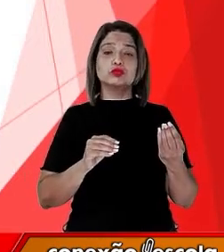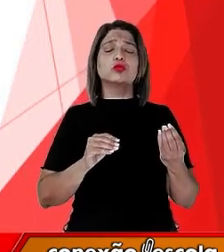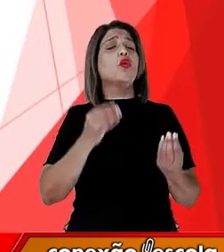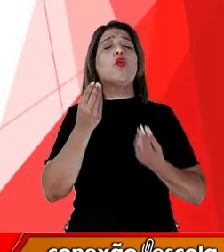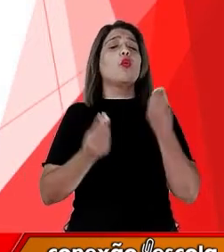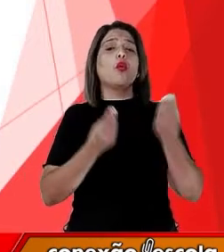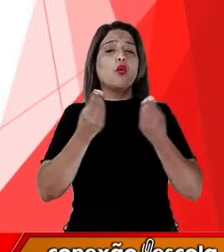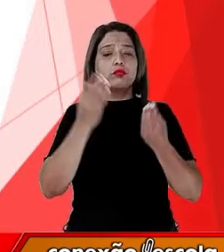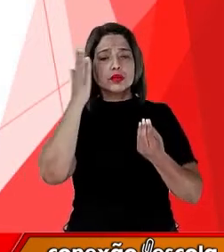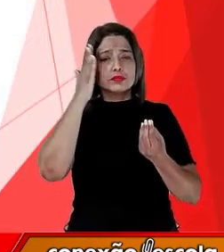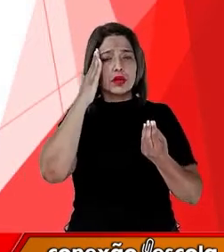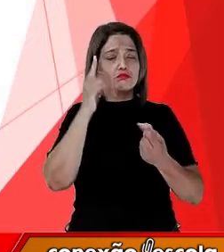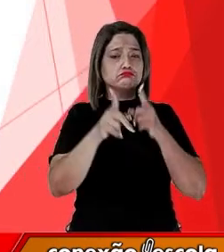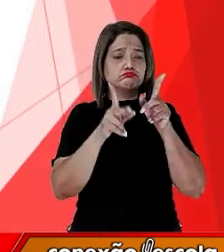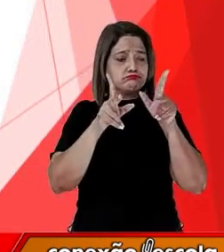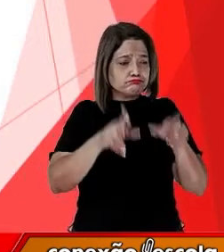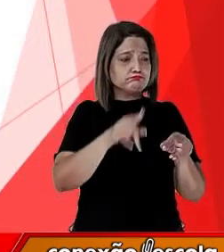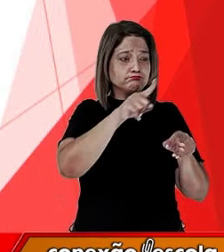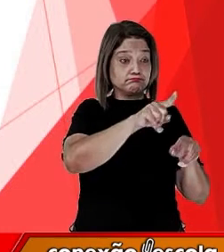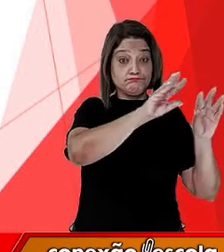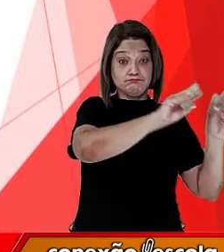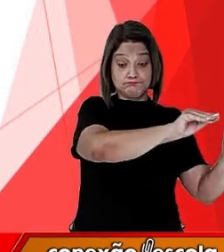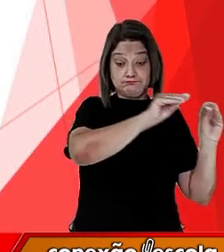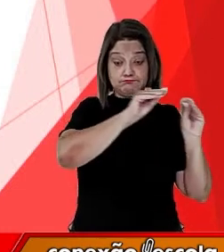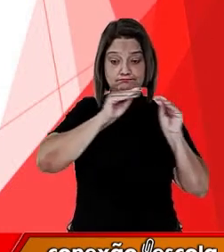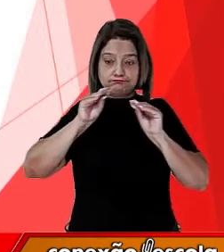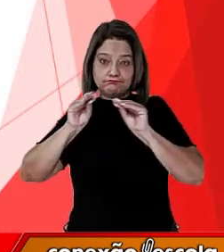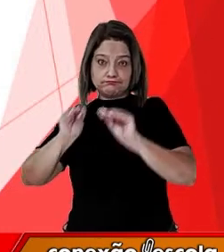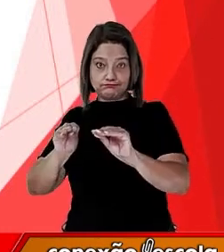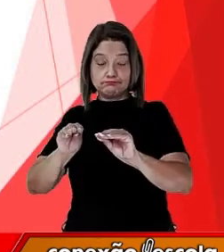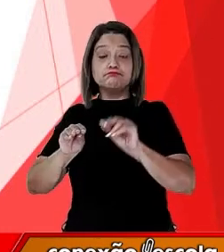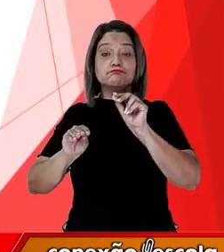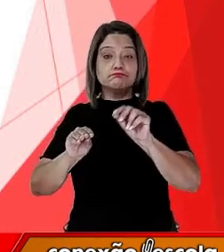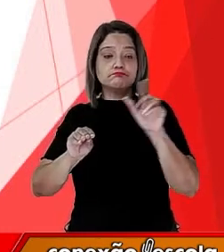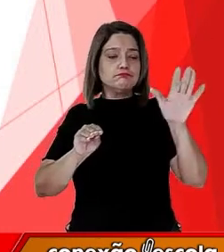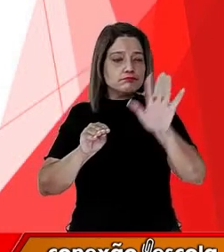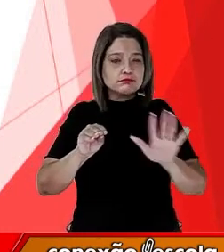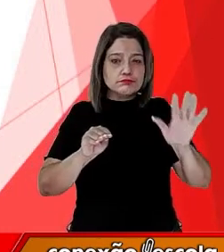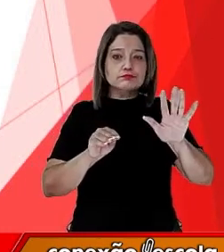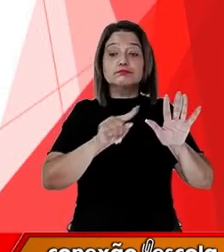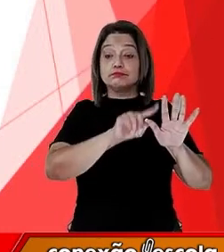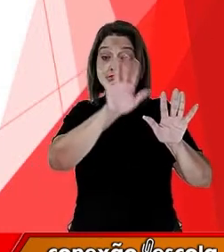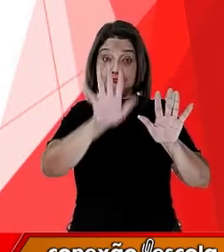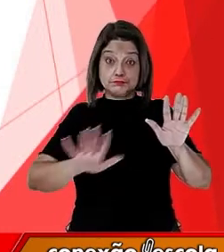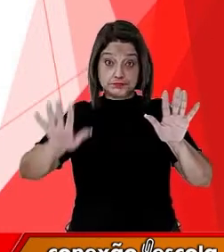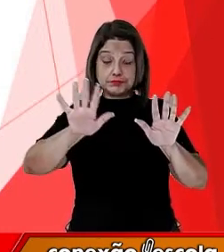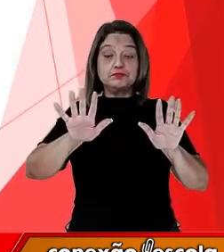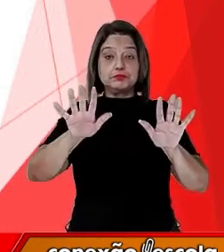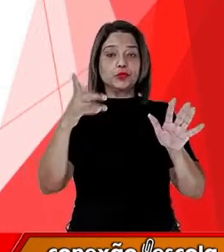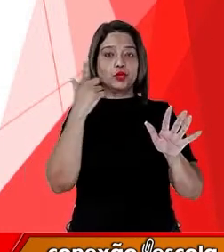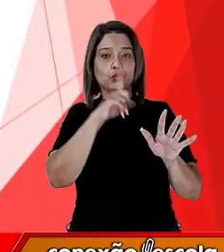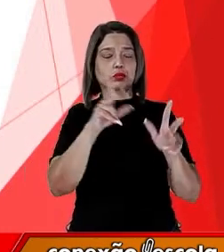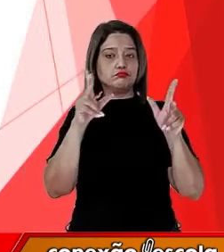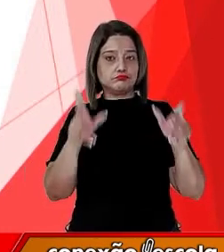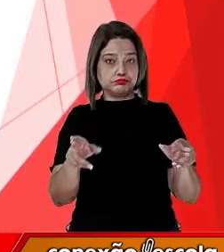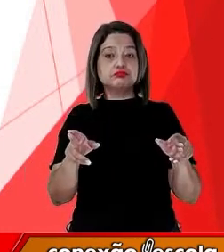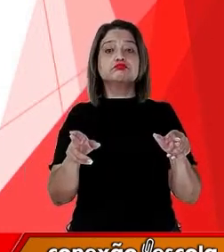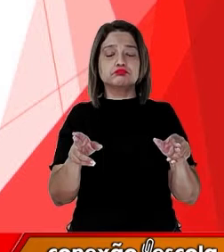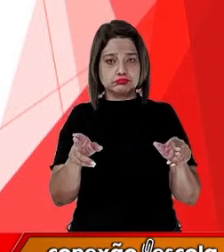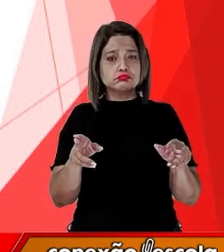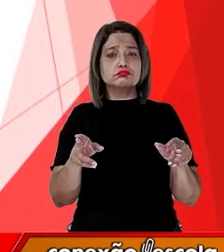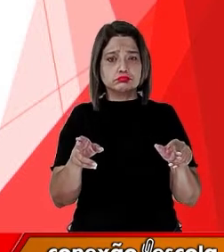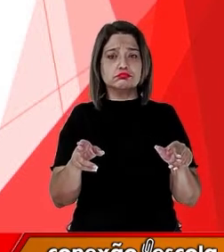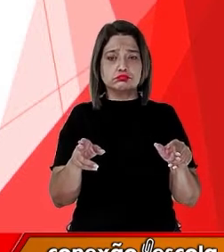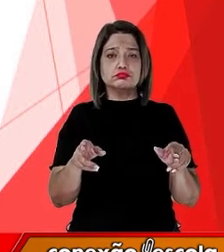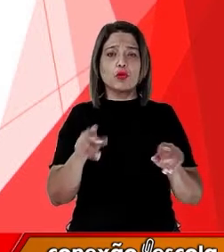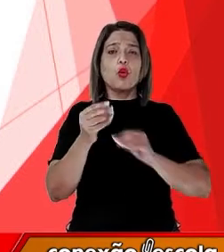ou ainda transportar uma figura no plano em relação a um vetor, obtendo uma figura